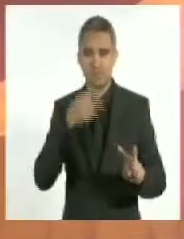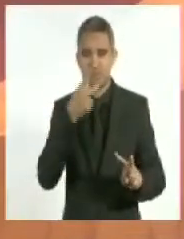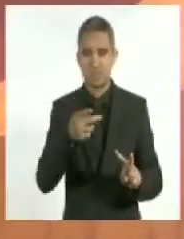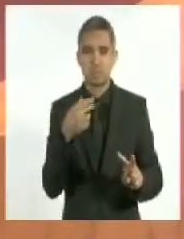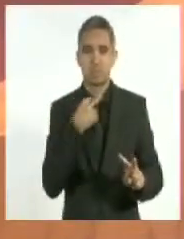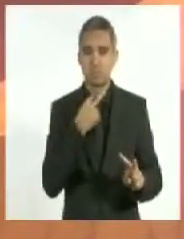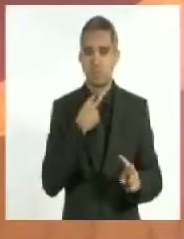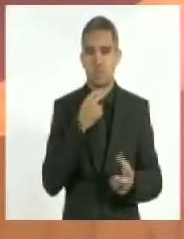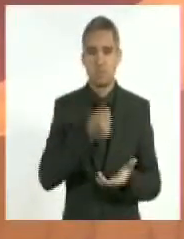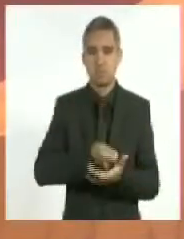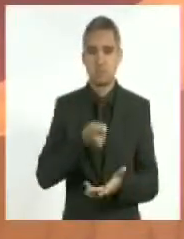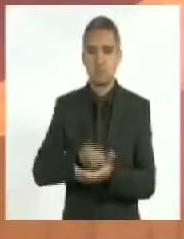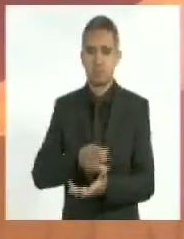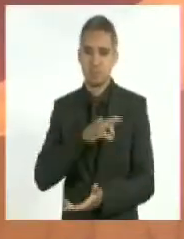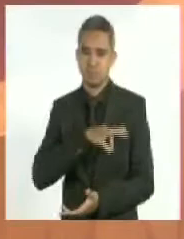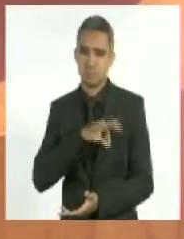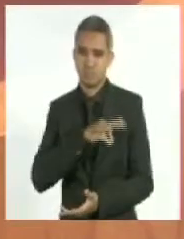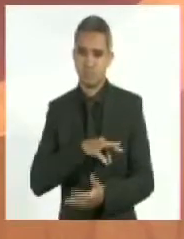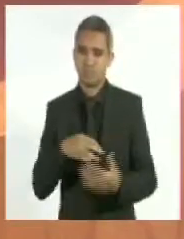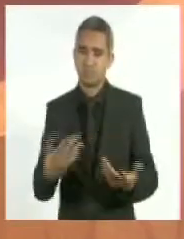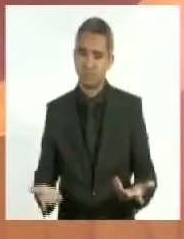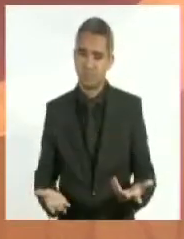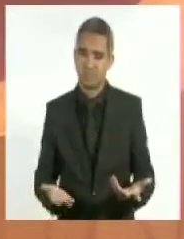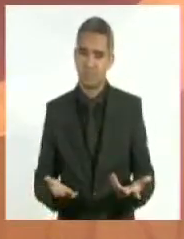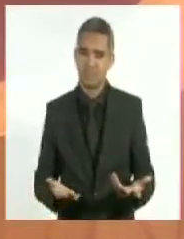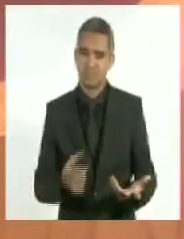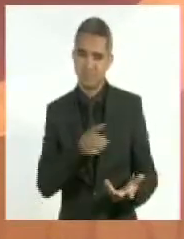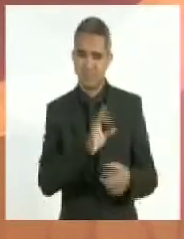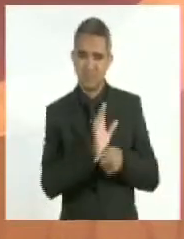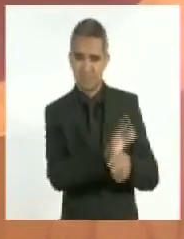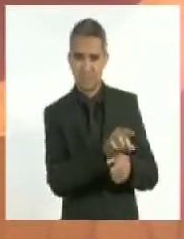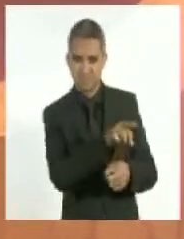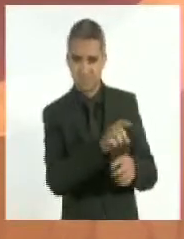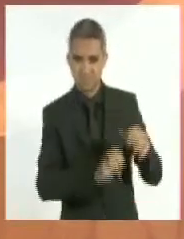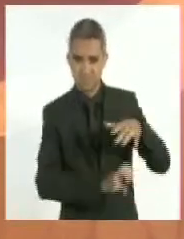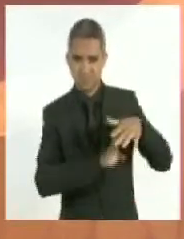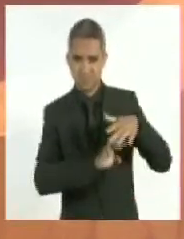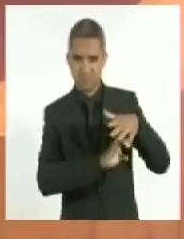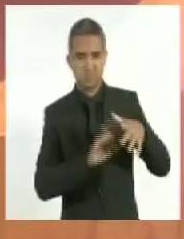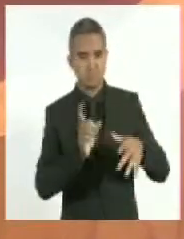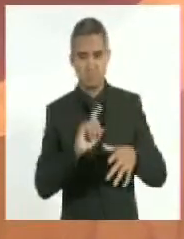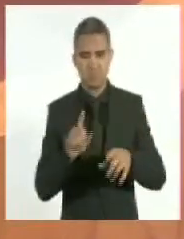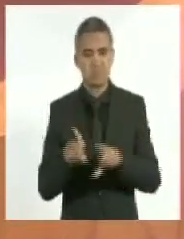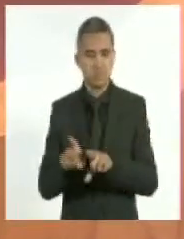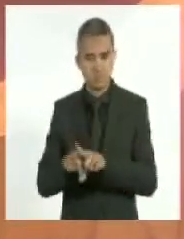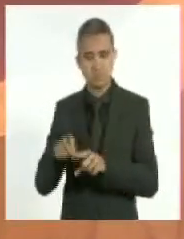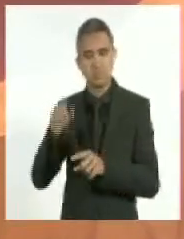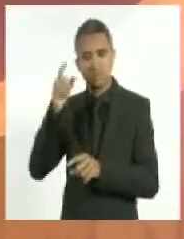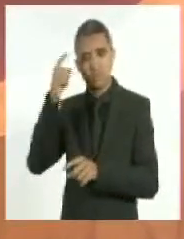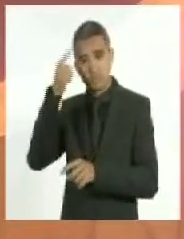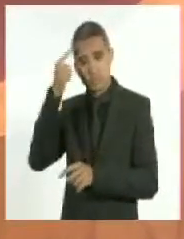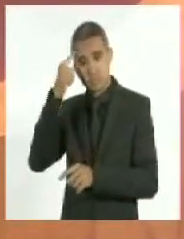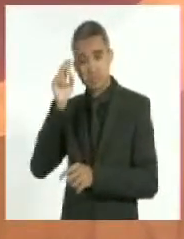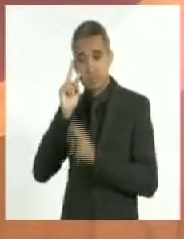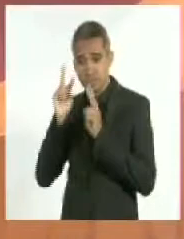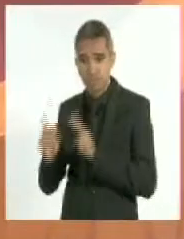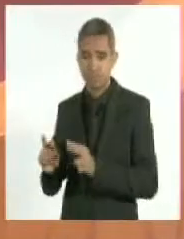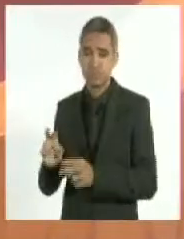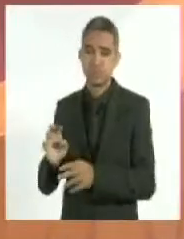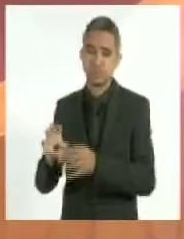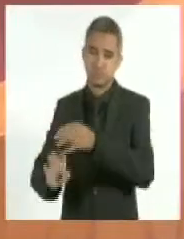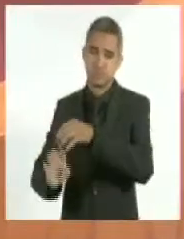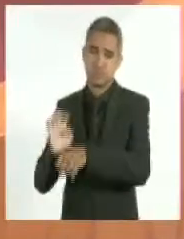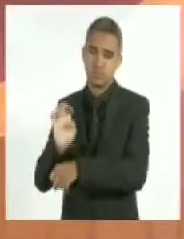interesses. Quanto à questão da cooperativa, e não é essa taxa que ela já paga para outros estados, e o valor que ela vai pagar para o Maranhão é